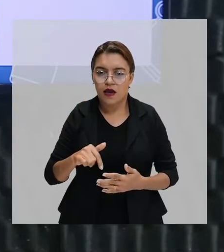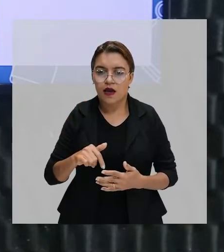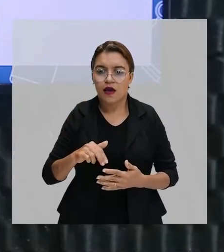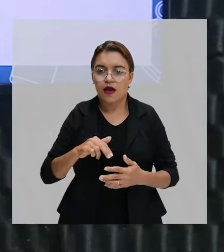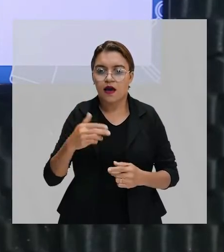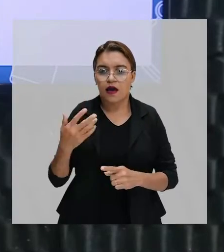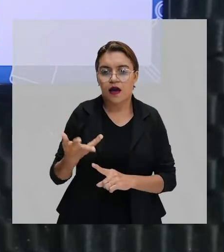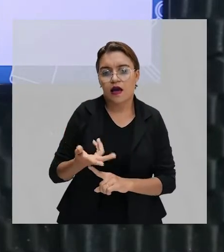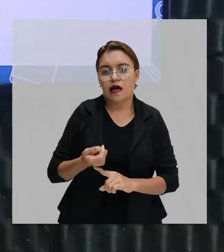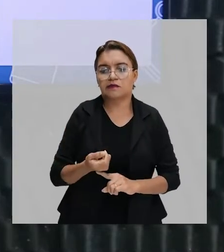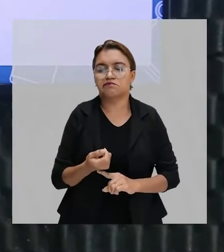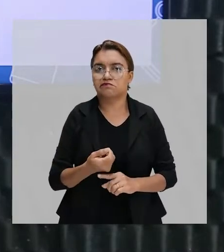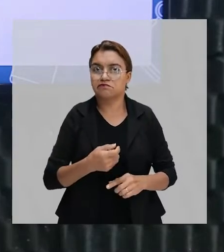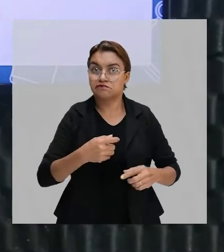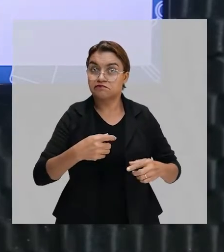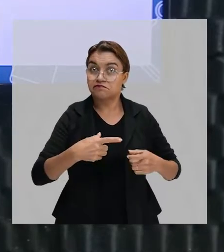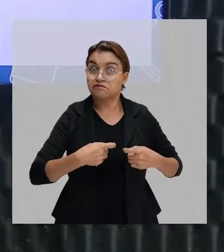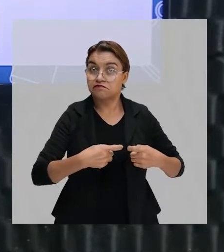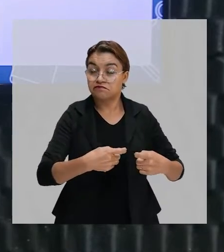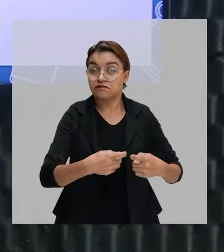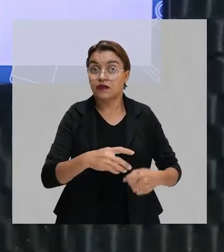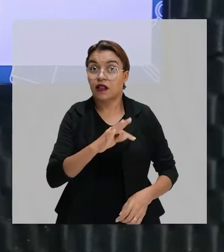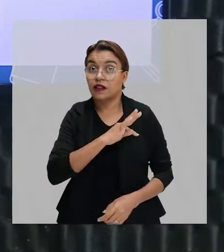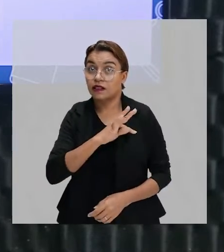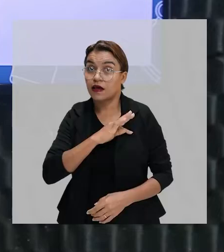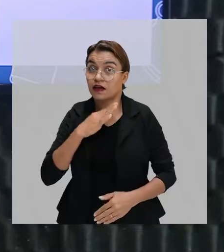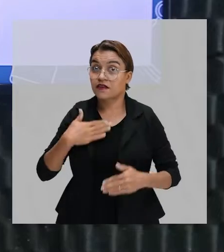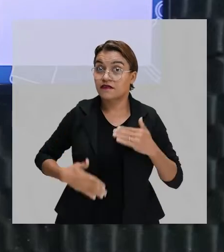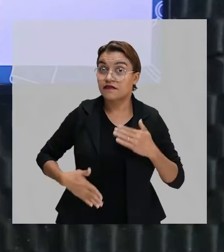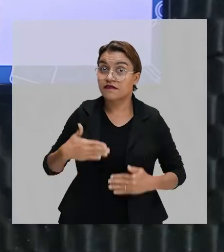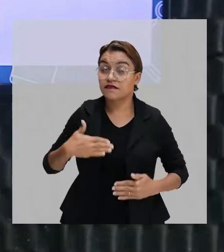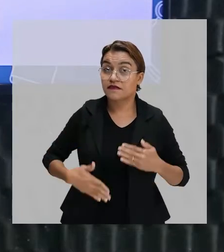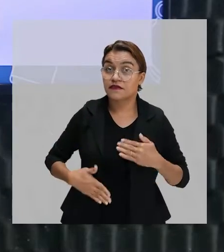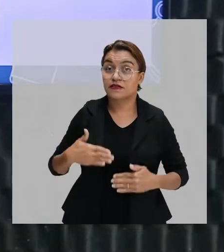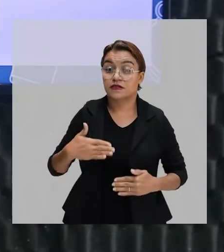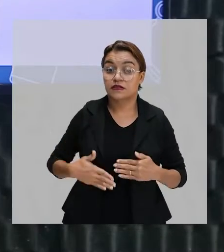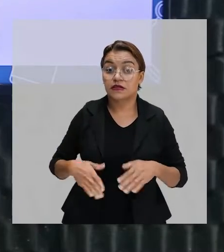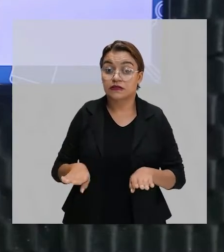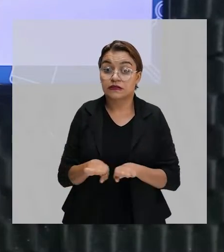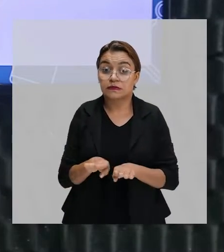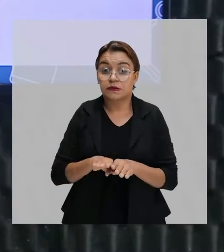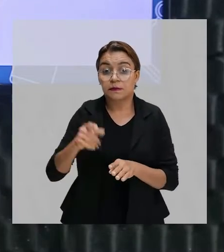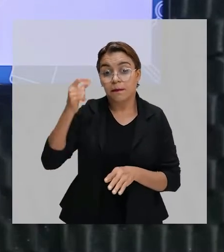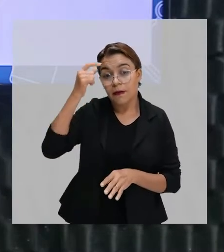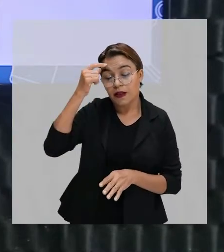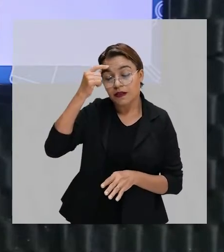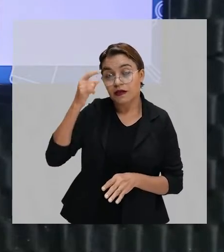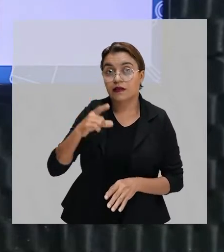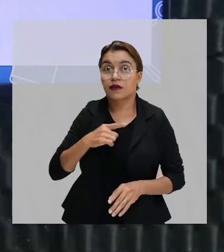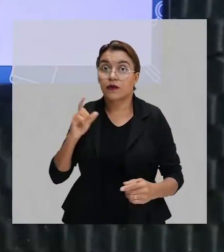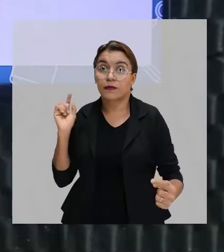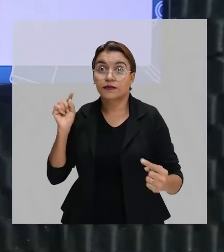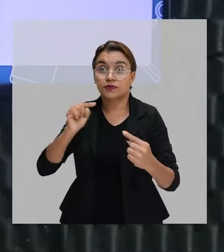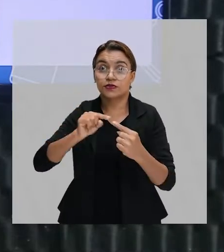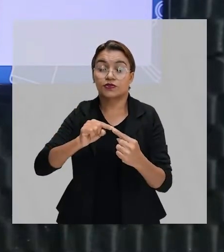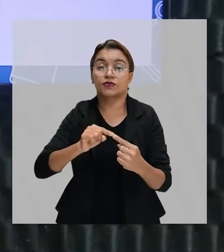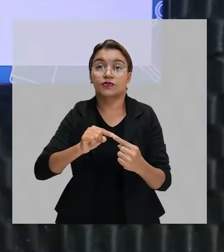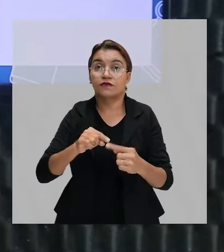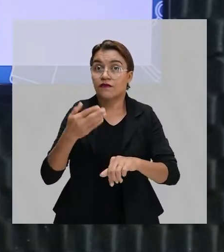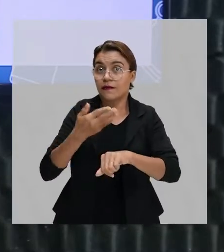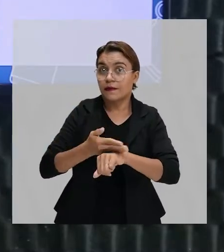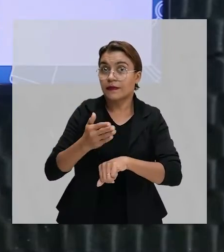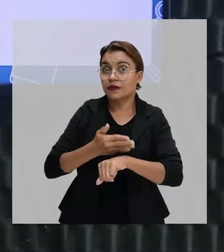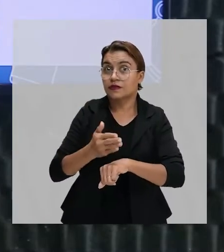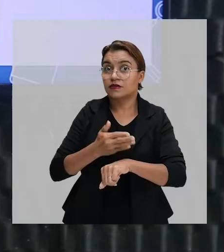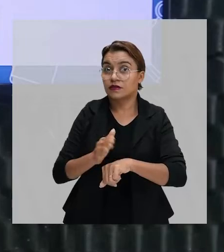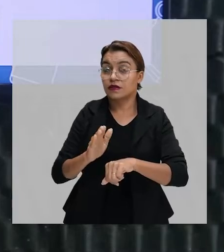elas são compostas por técnicas tanto físicas quanto mentais prendo objetivo de fazer seu